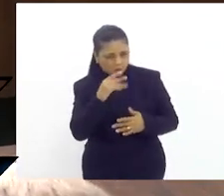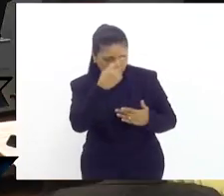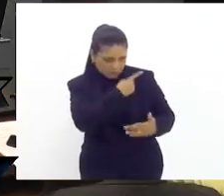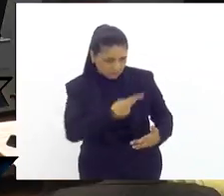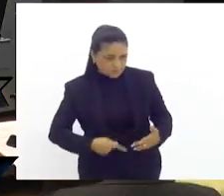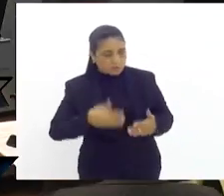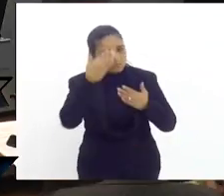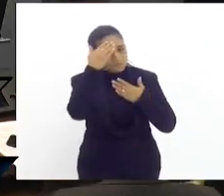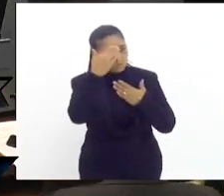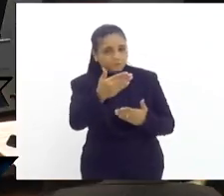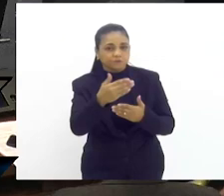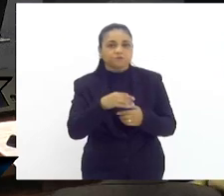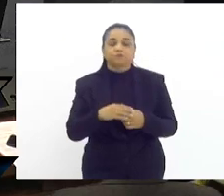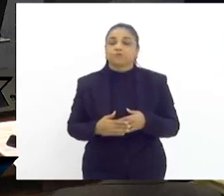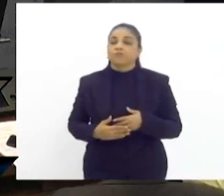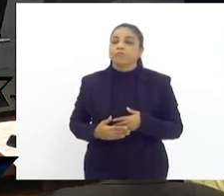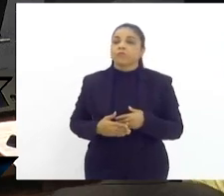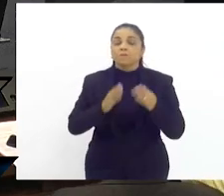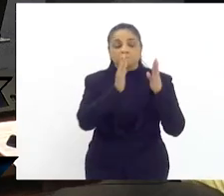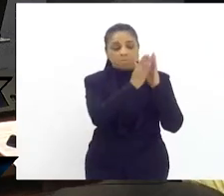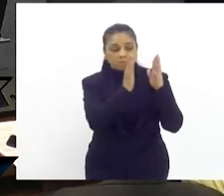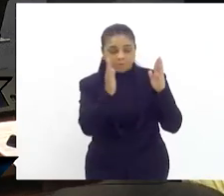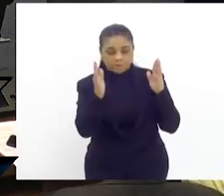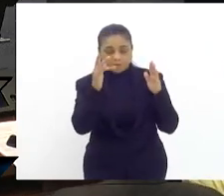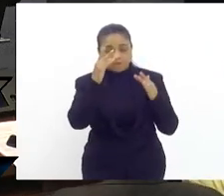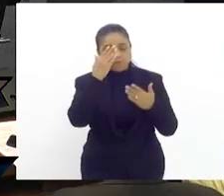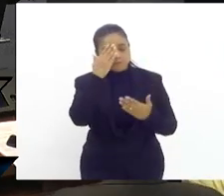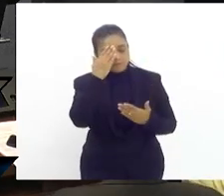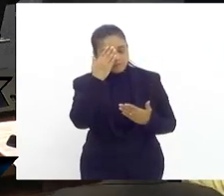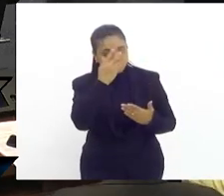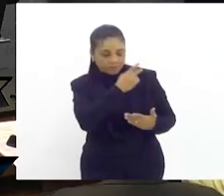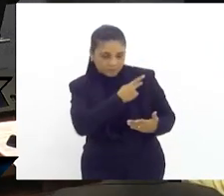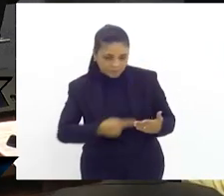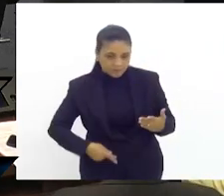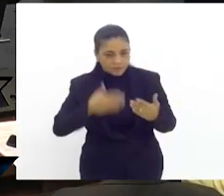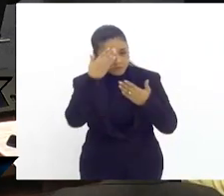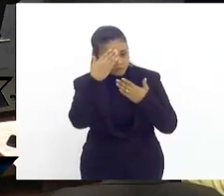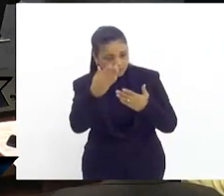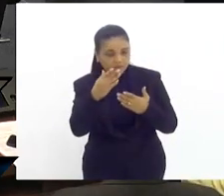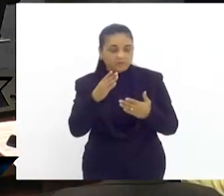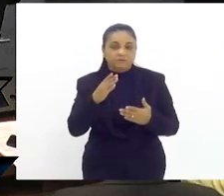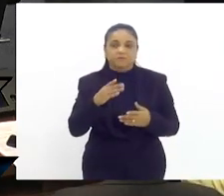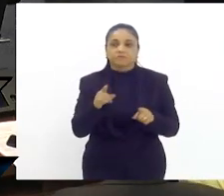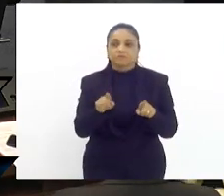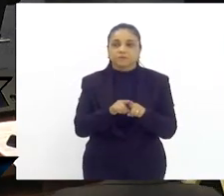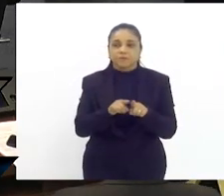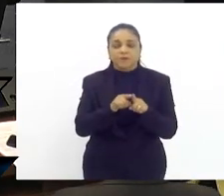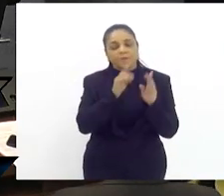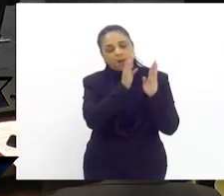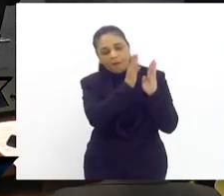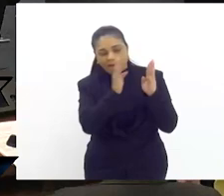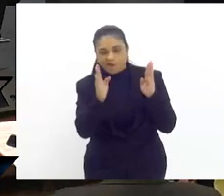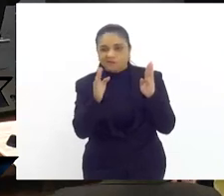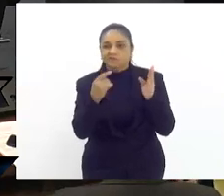obrigado senhor presidente Obrigado Deputado Anderson Moraes pela ordem deputado